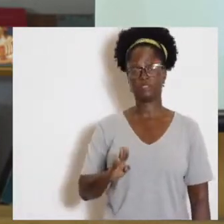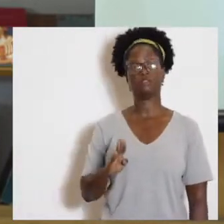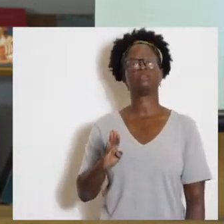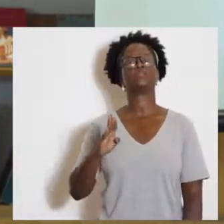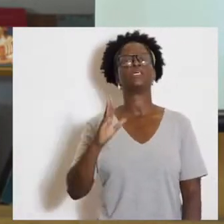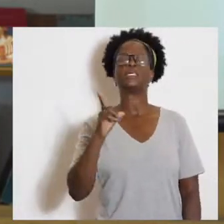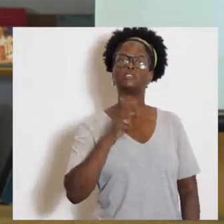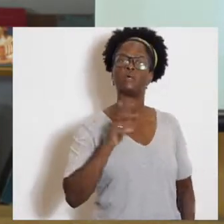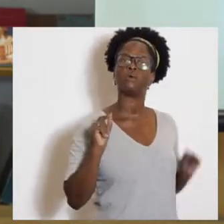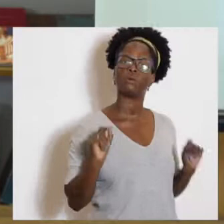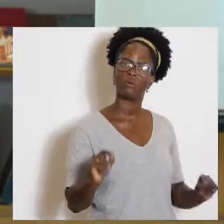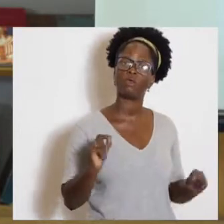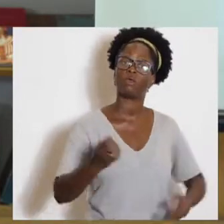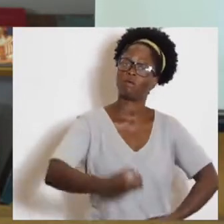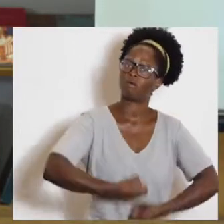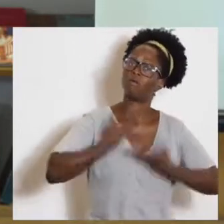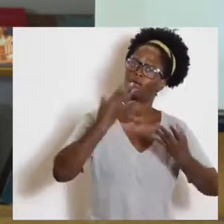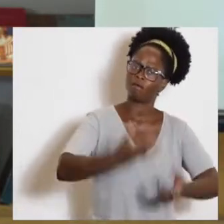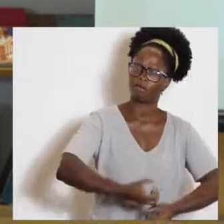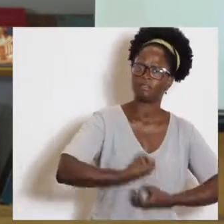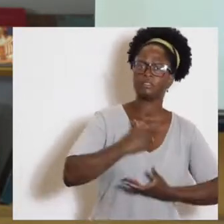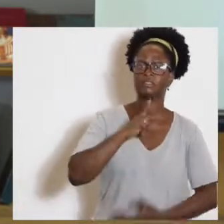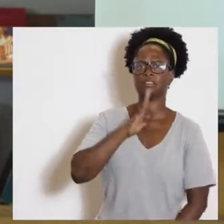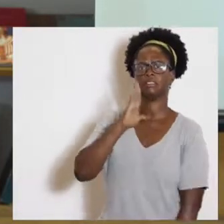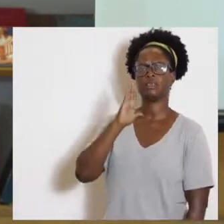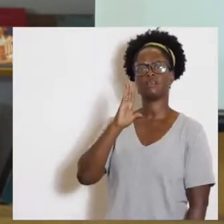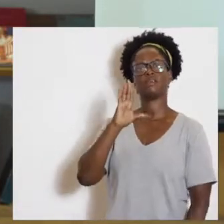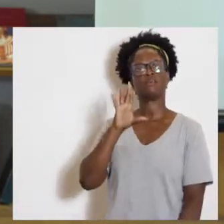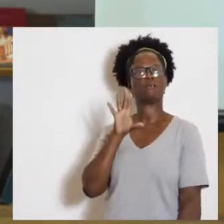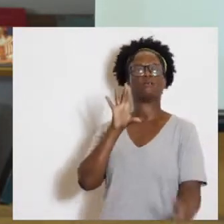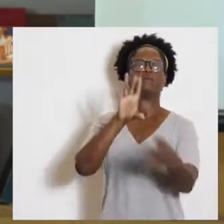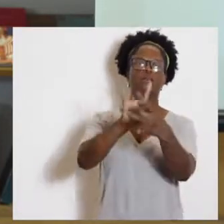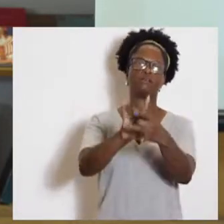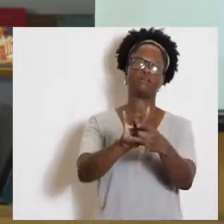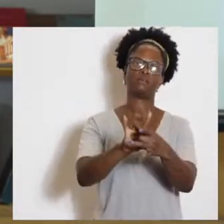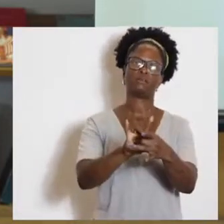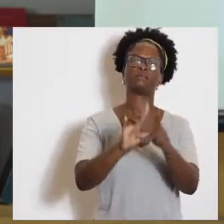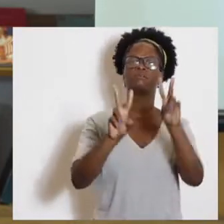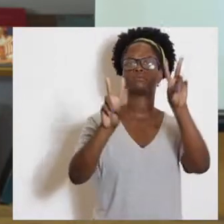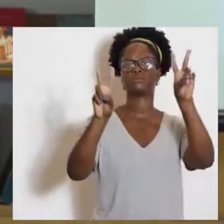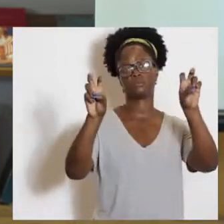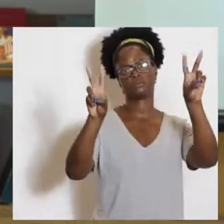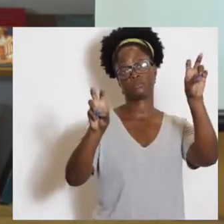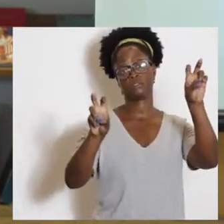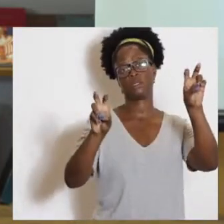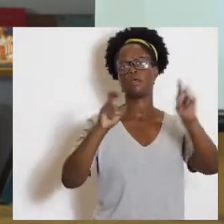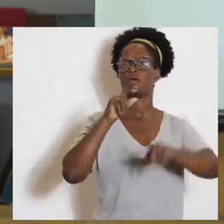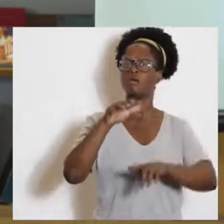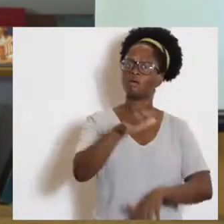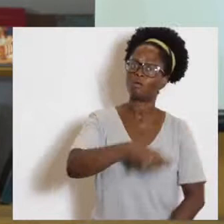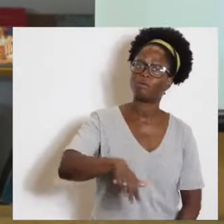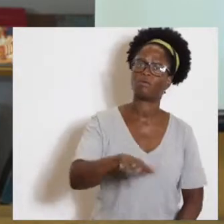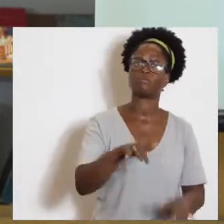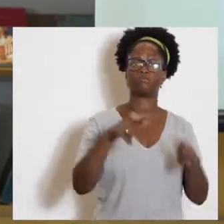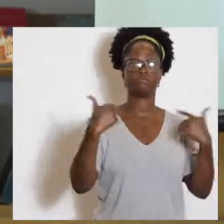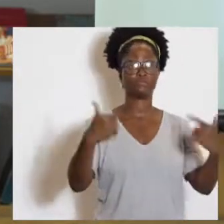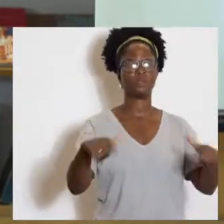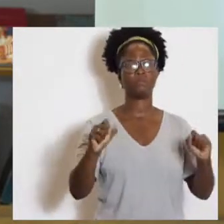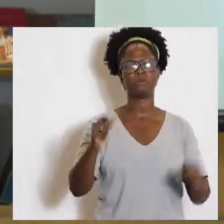é uma poesia que está diretamente relacionada com o tema o mundo do trabalho poderia acrescentar